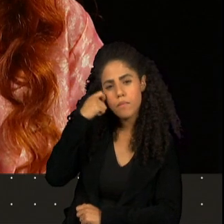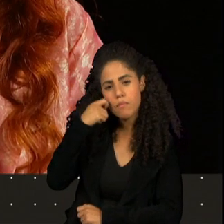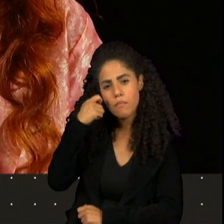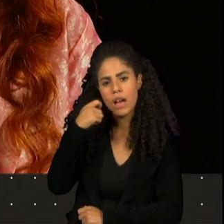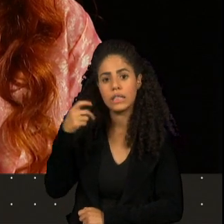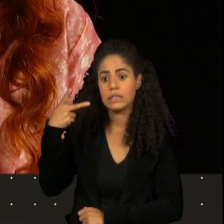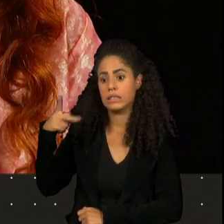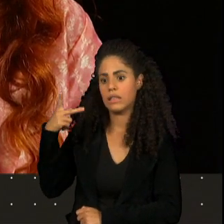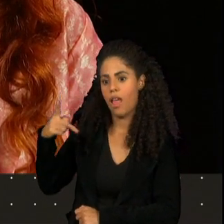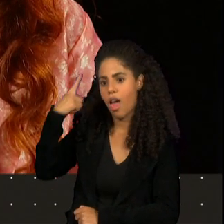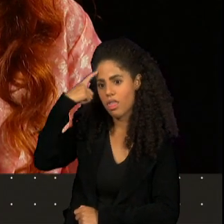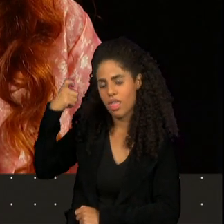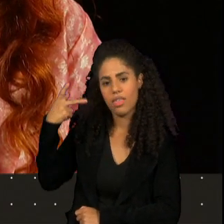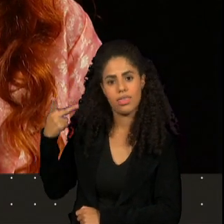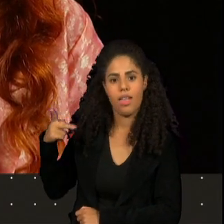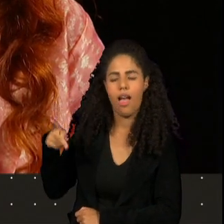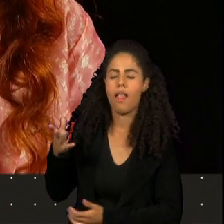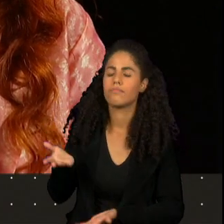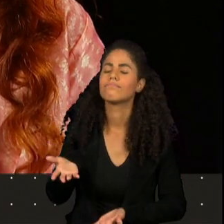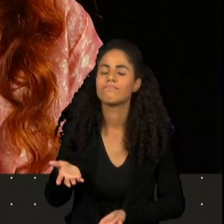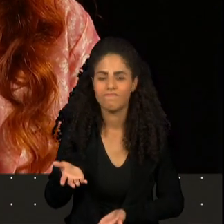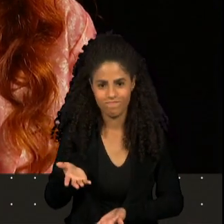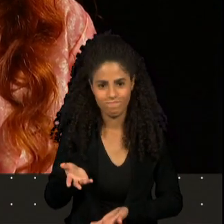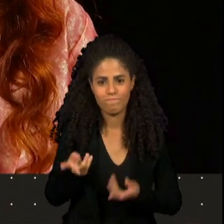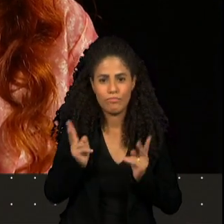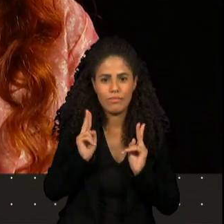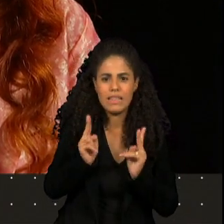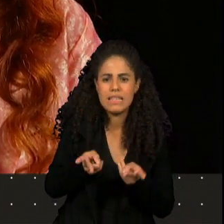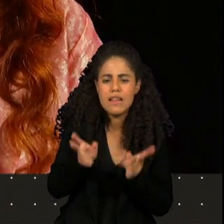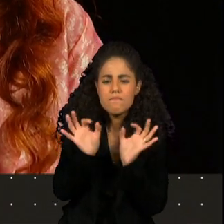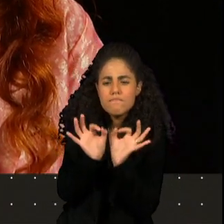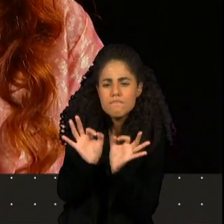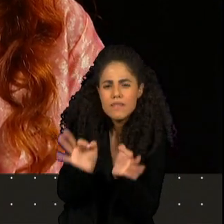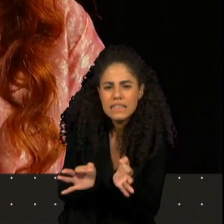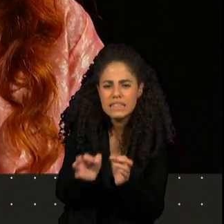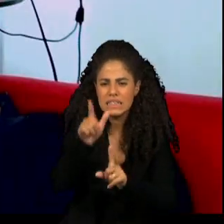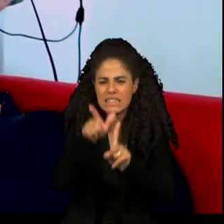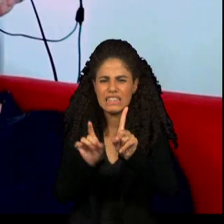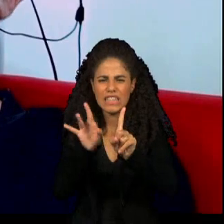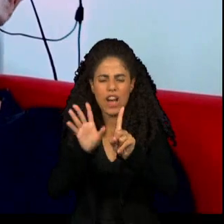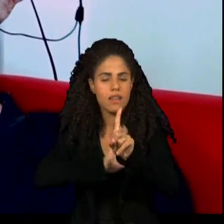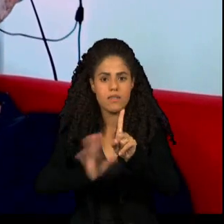dela, e não apenas o